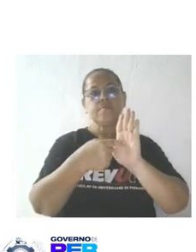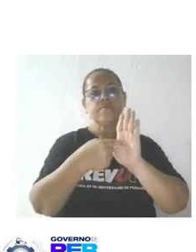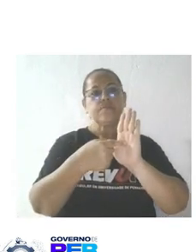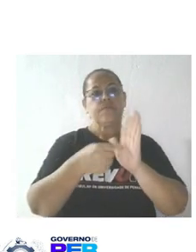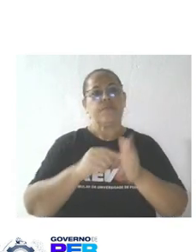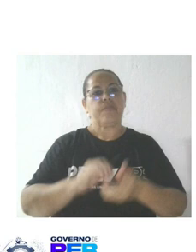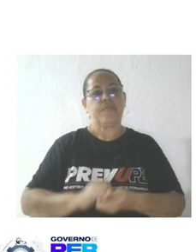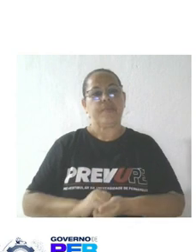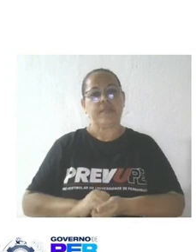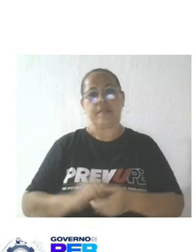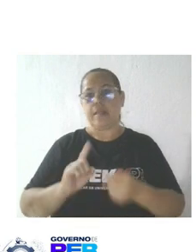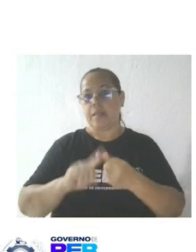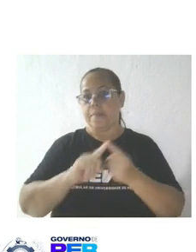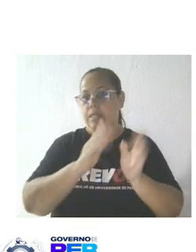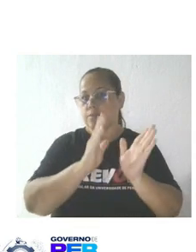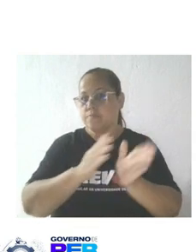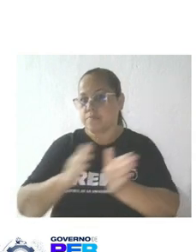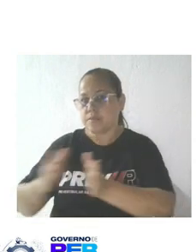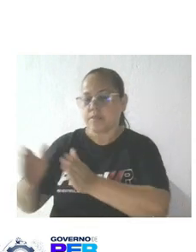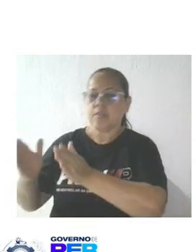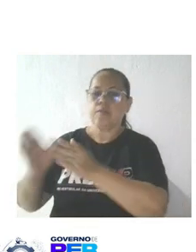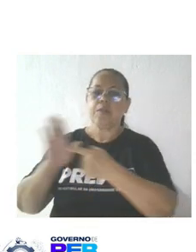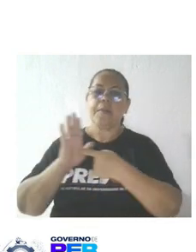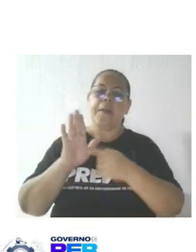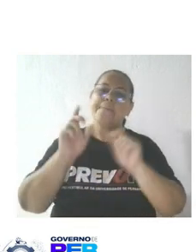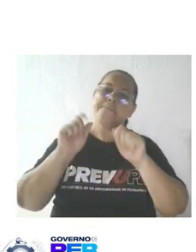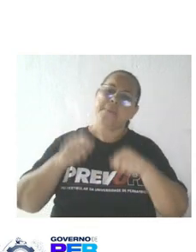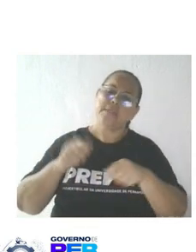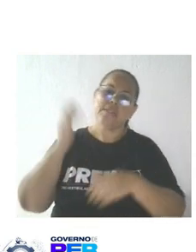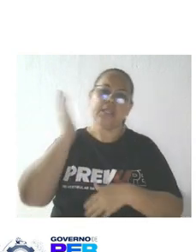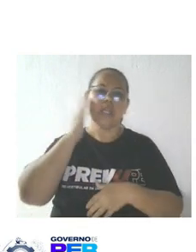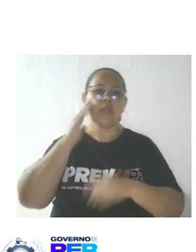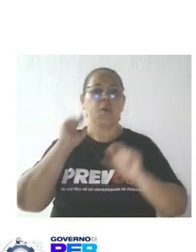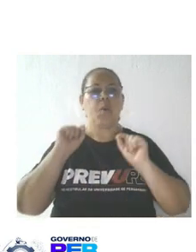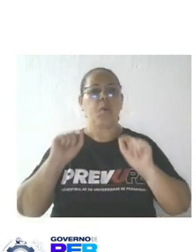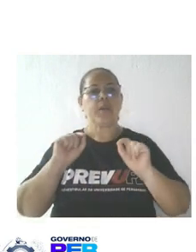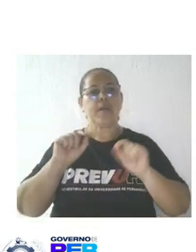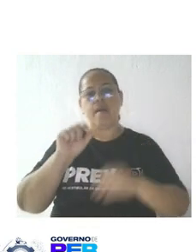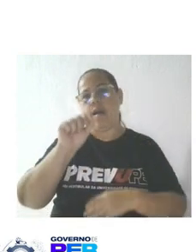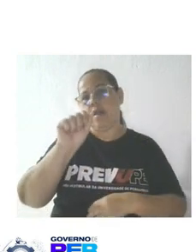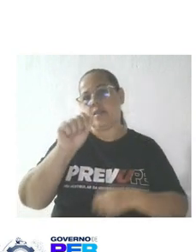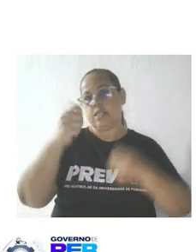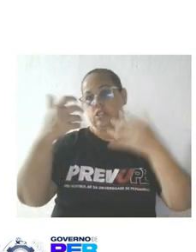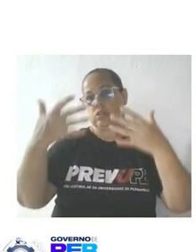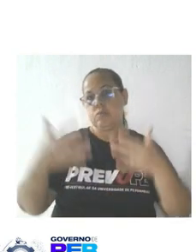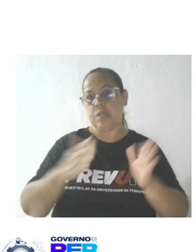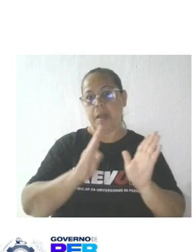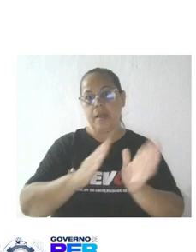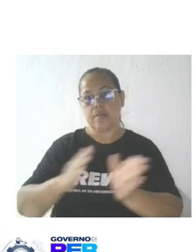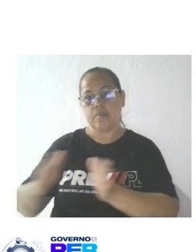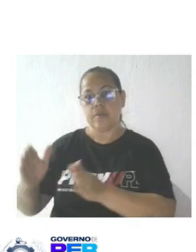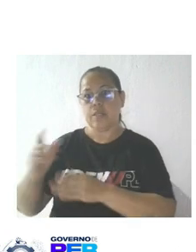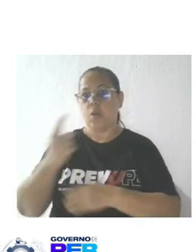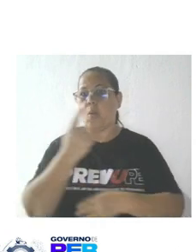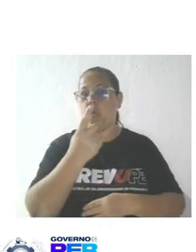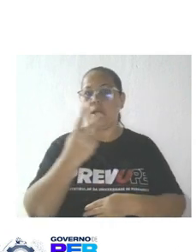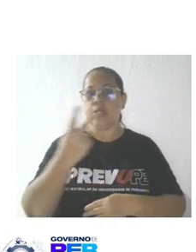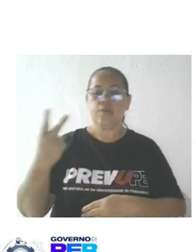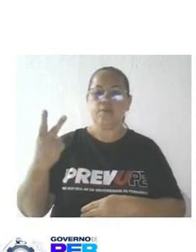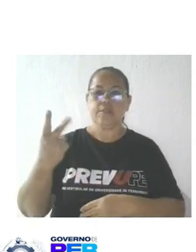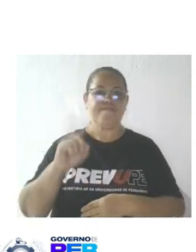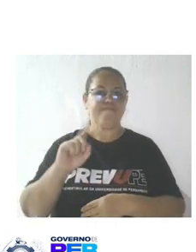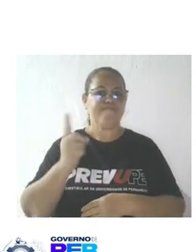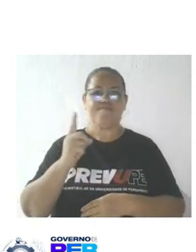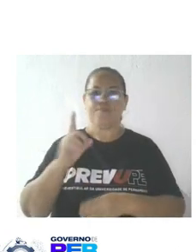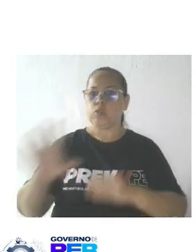e nas sequências apresentadas, pode-se concluir que a letra A diz, As sequências 1 e 2 não são